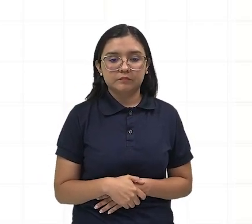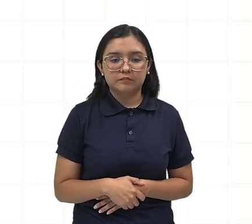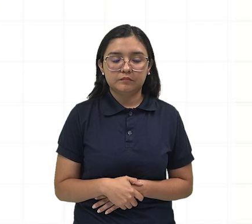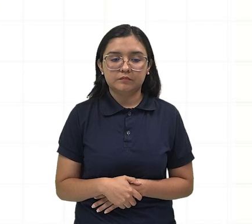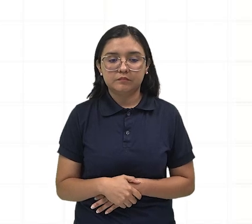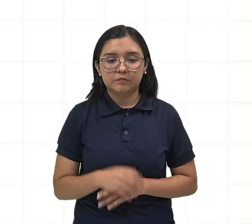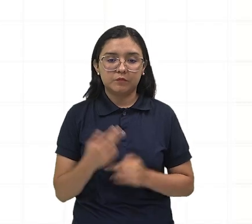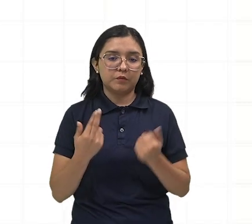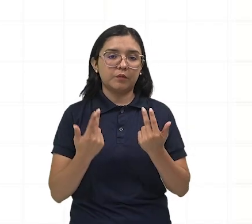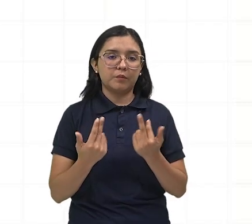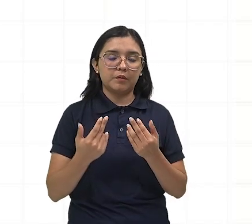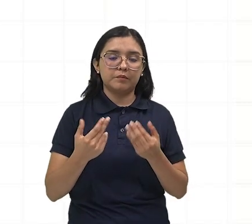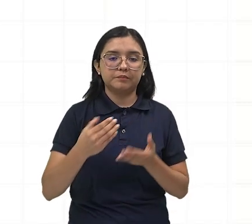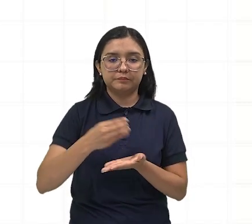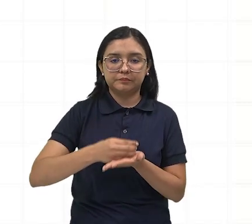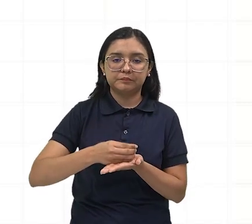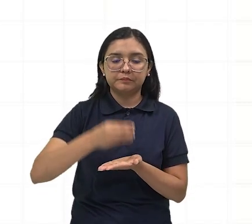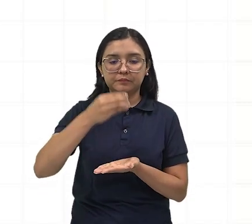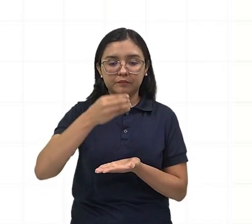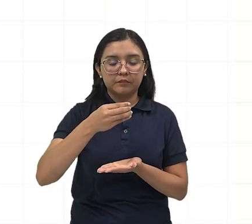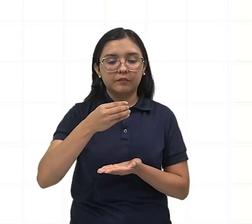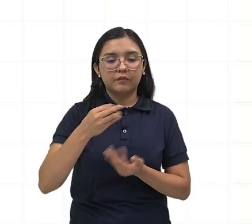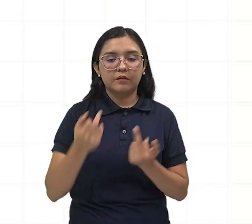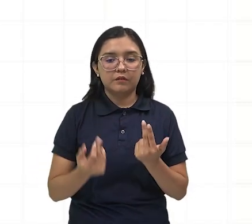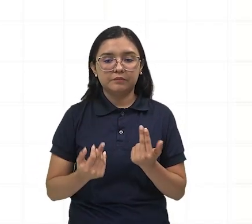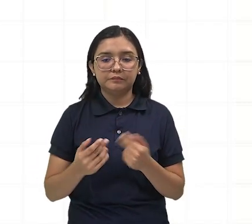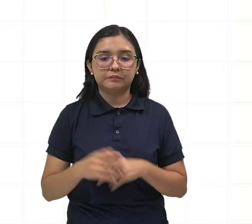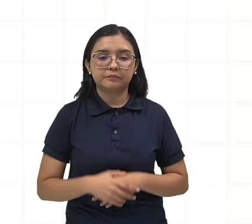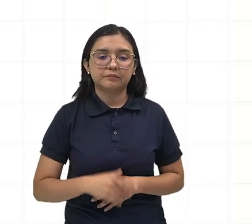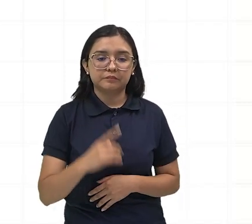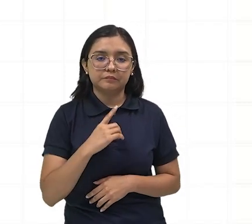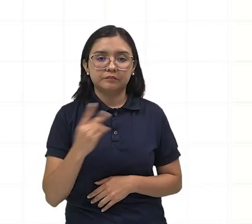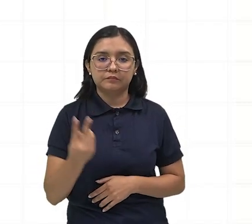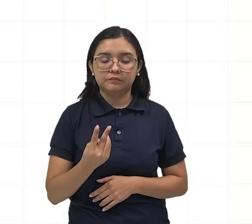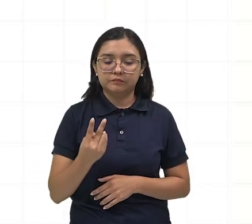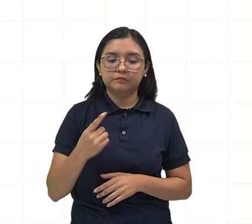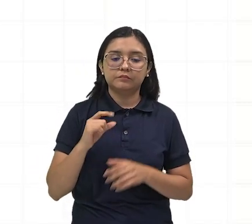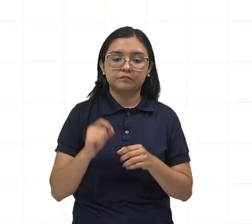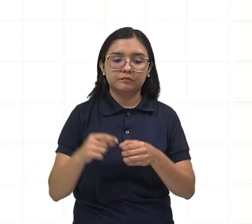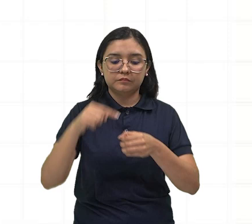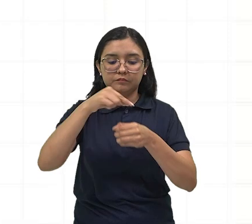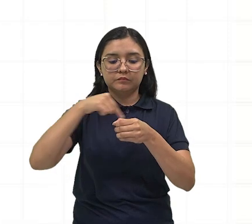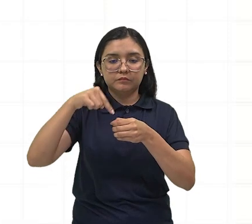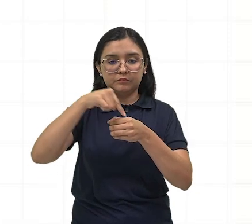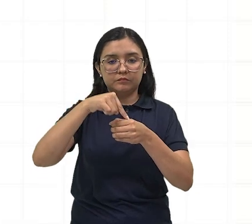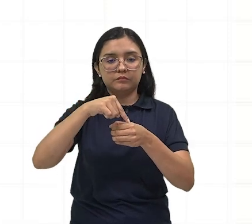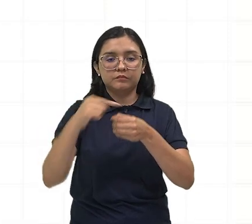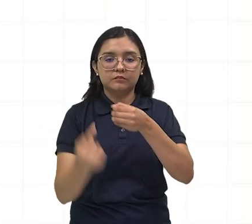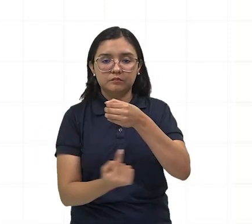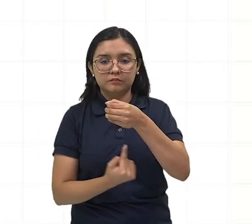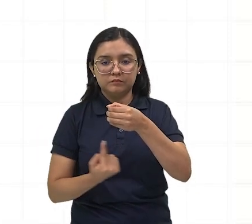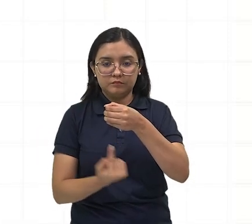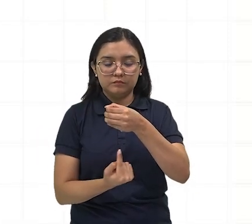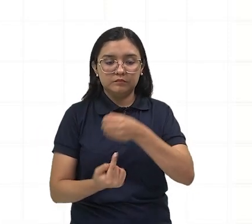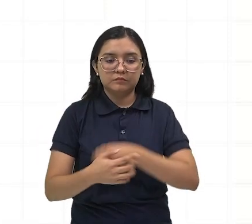tamanhos iguais. E temos aqui os dois círculos, então, também congruentes.